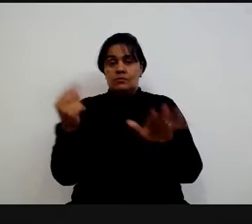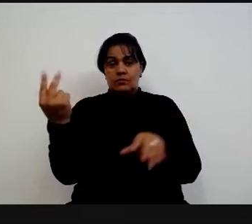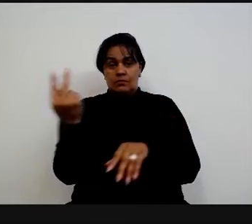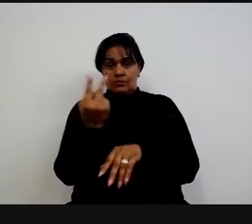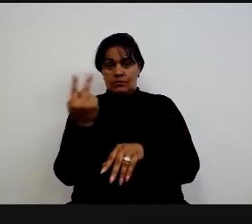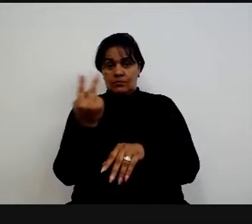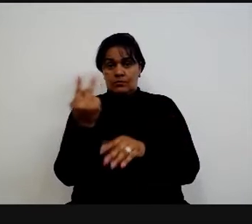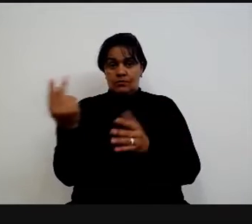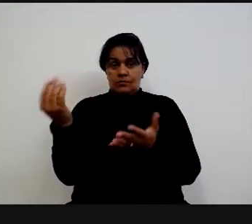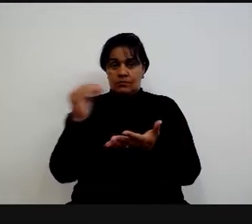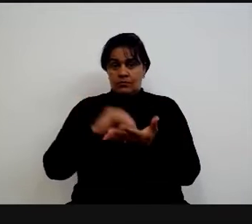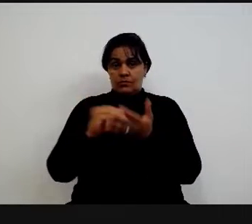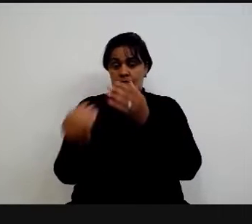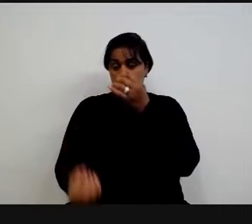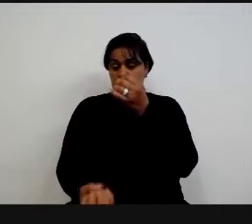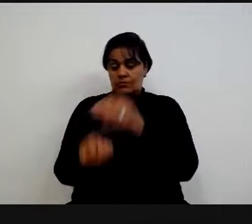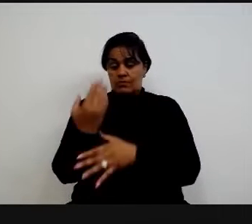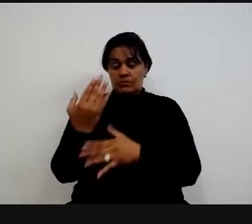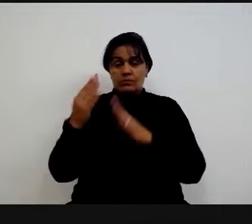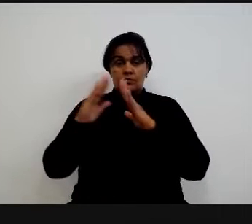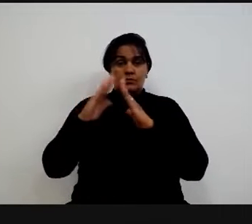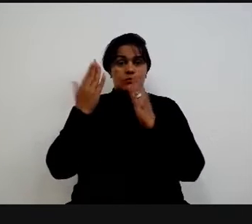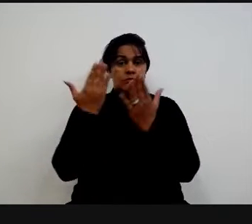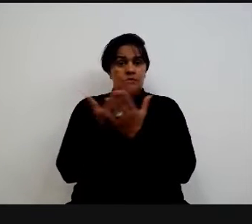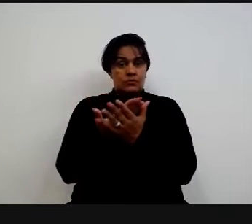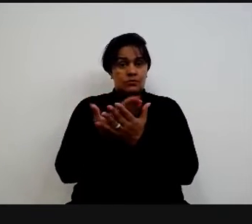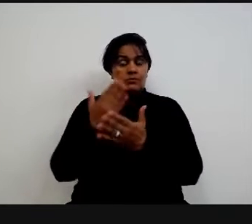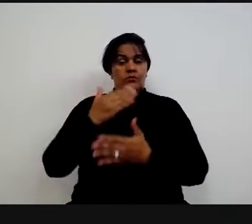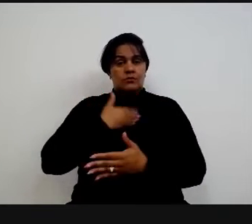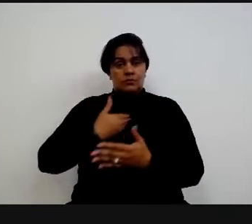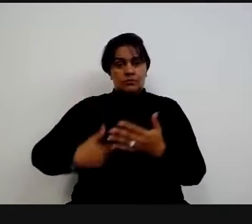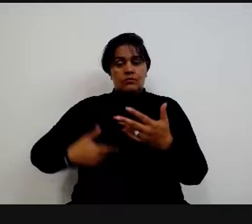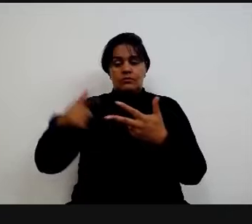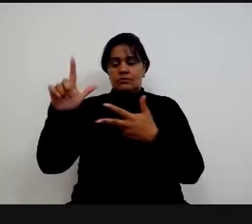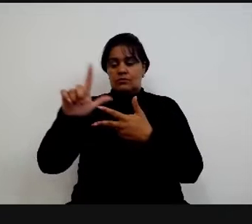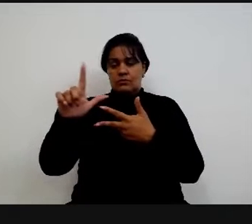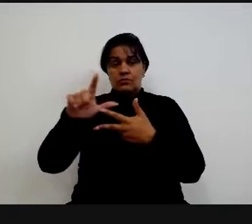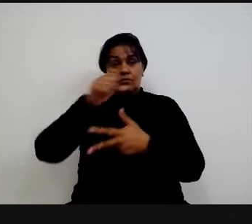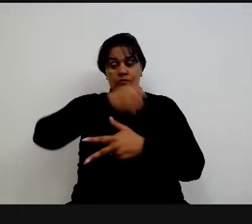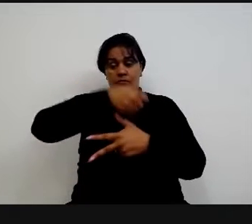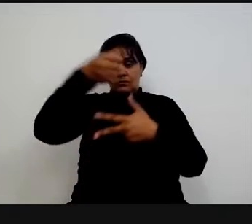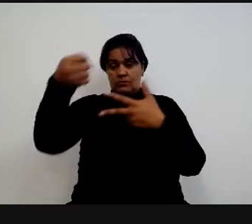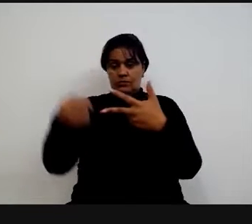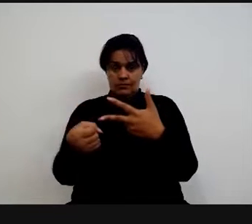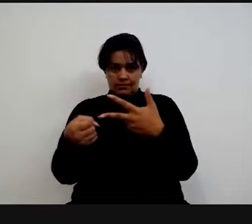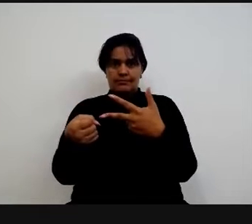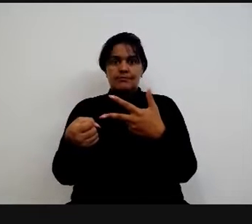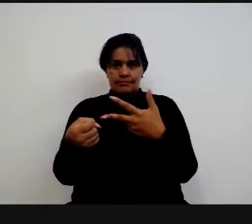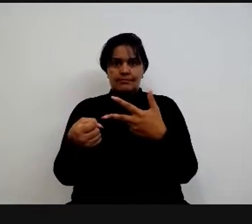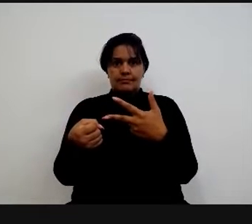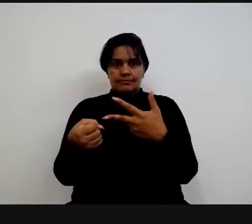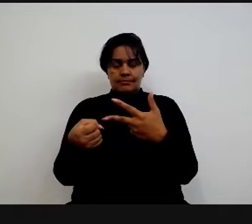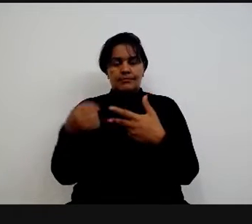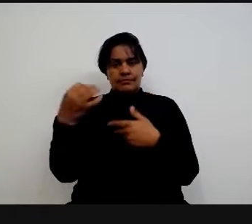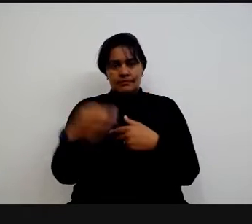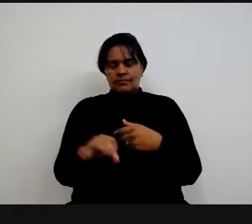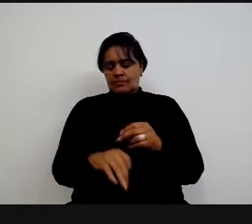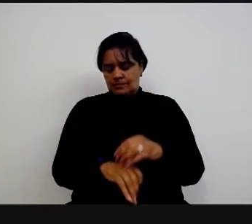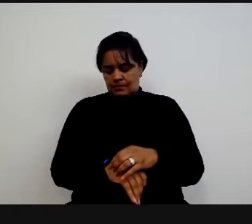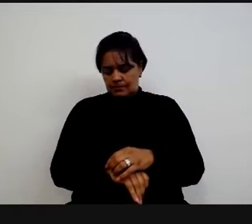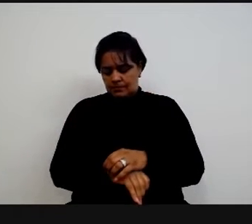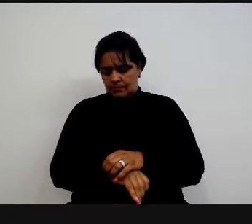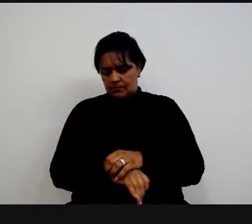que cria as escolas de governo, não só no legislativo, mas nas 3 esferas de governo, no judiciário e